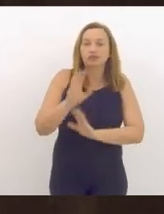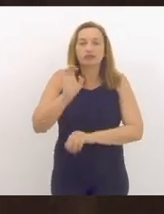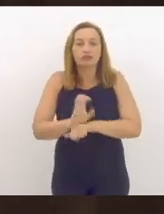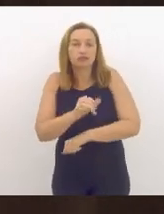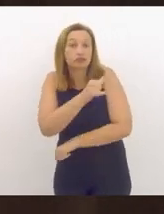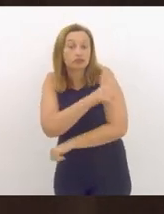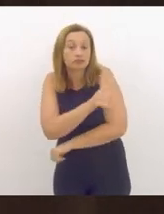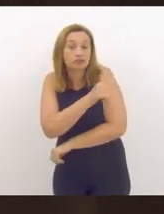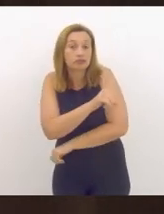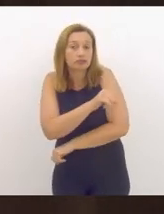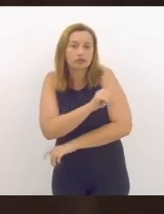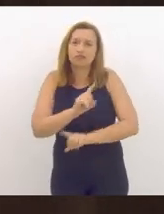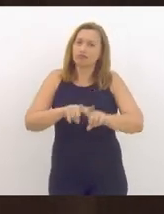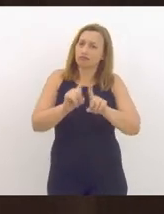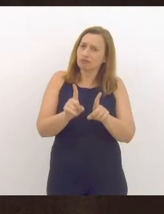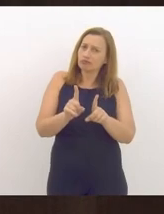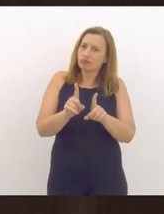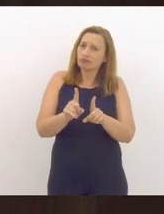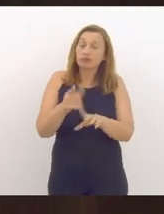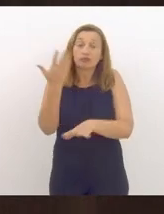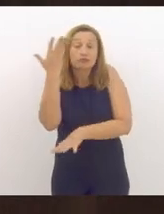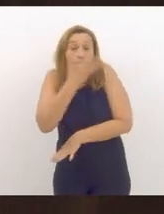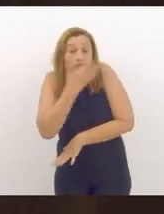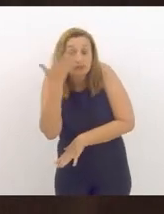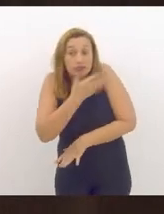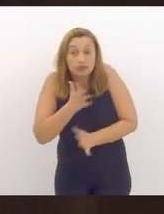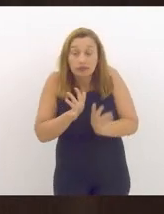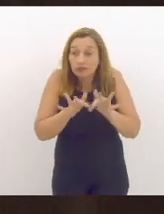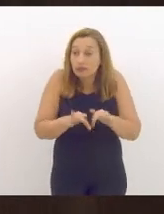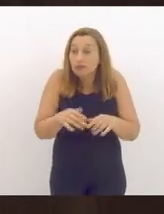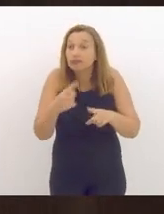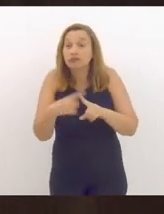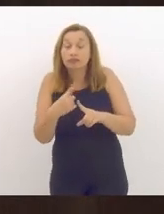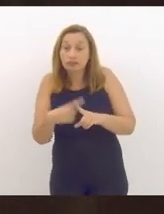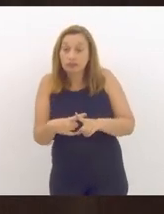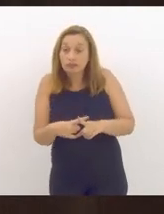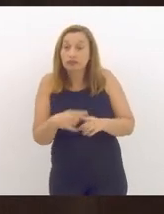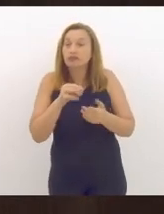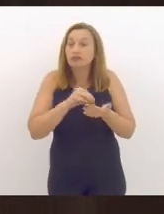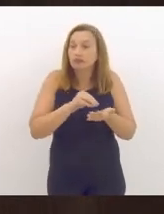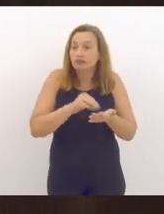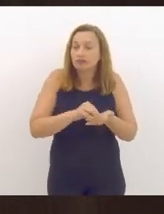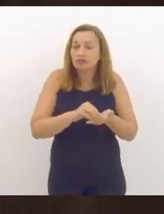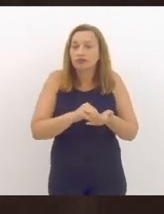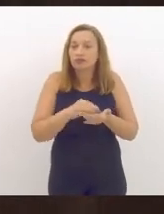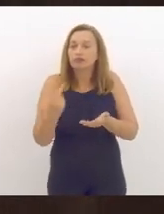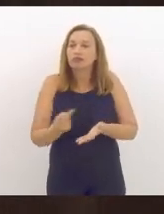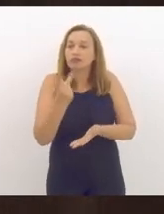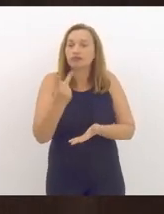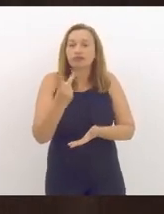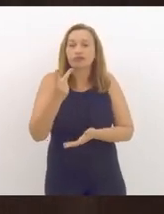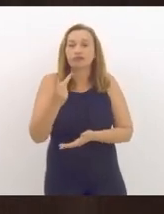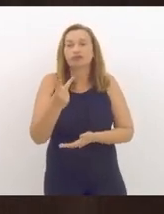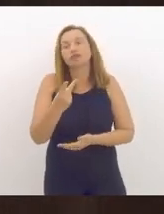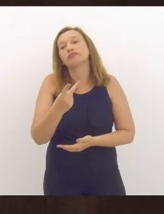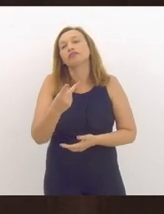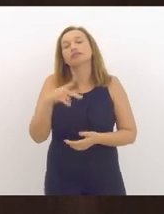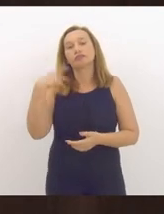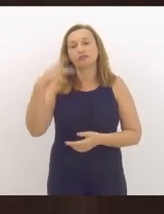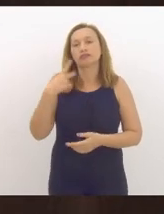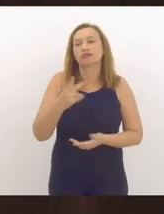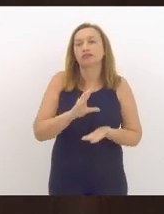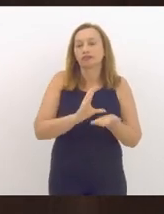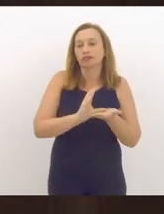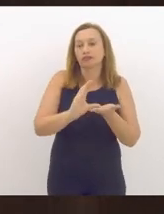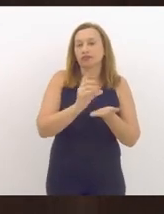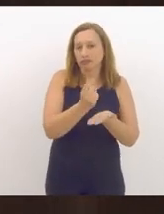Rio de Janeiro. Mas a gente não vê execução justamente porque falta prioridade política e falta recursos. Então,